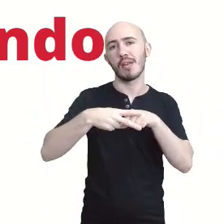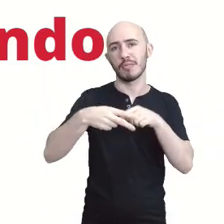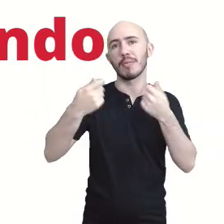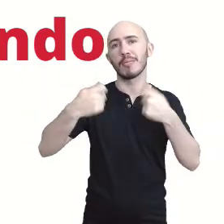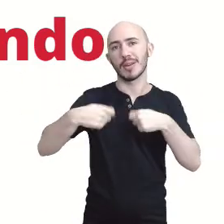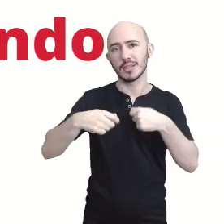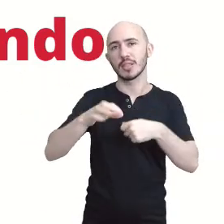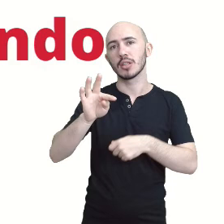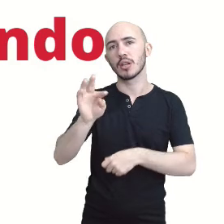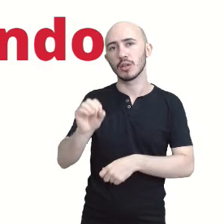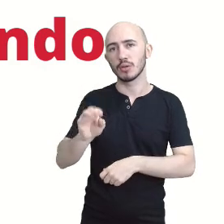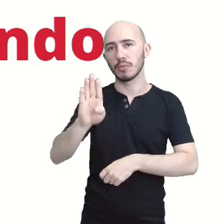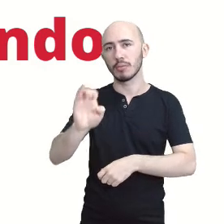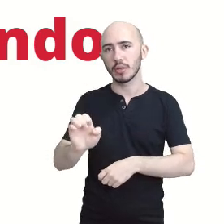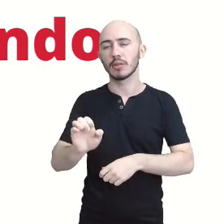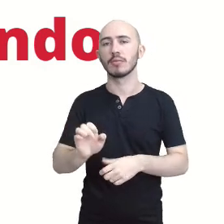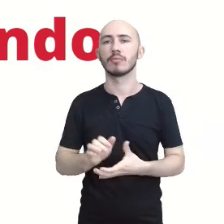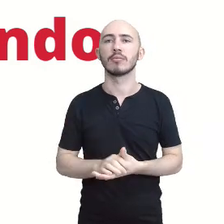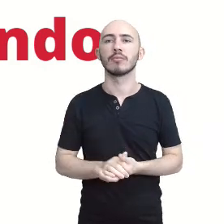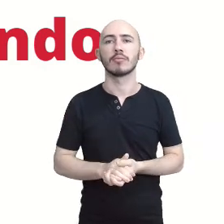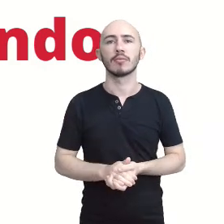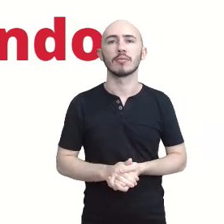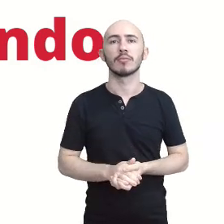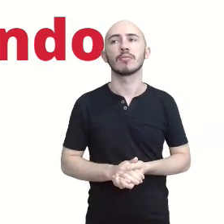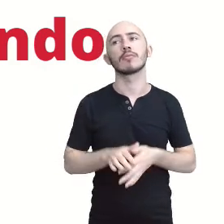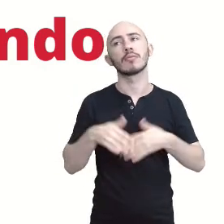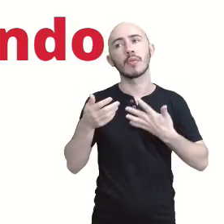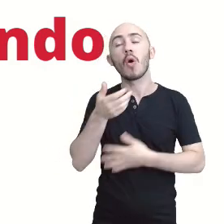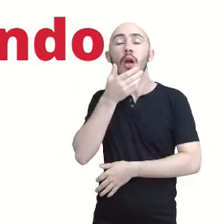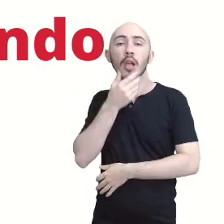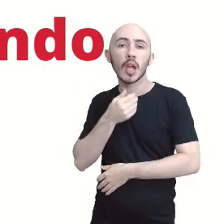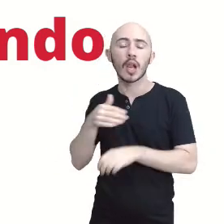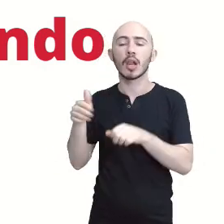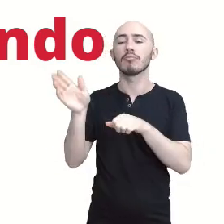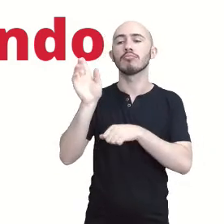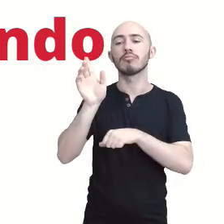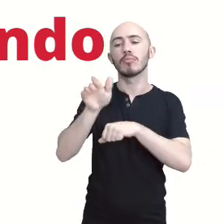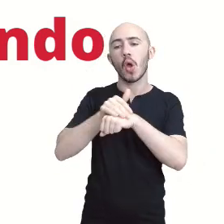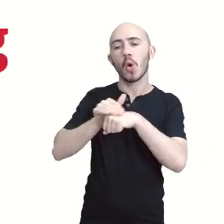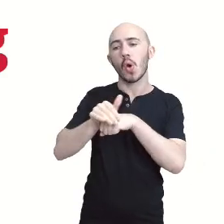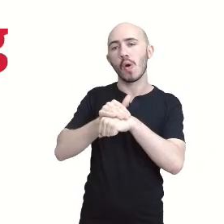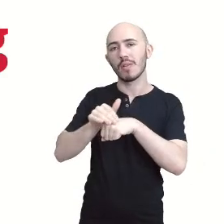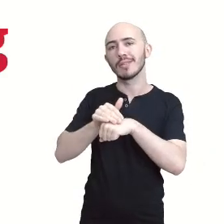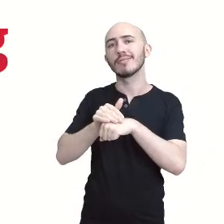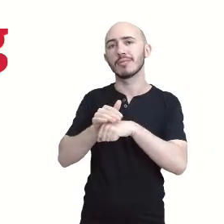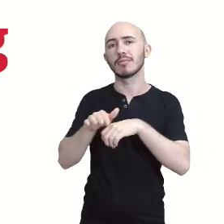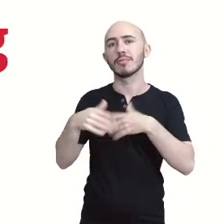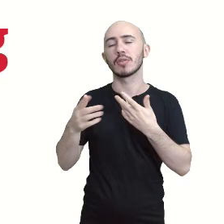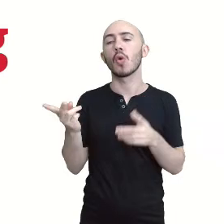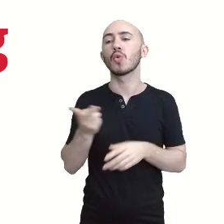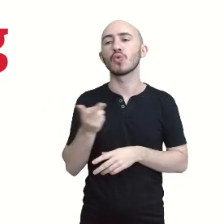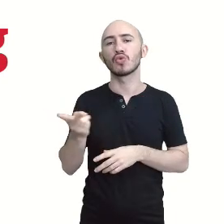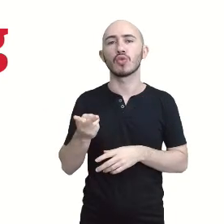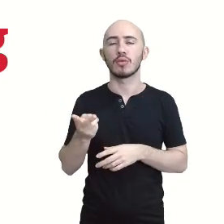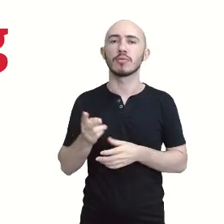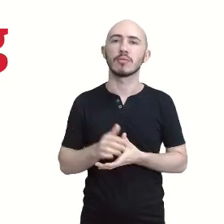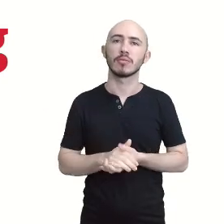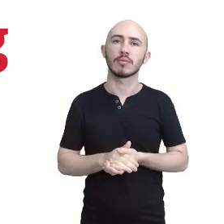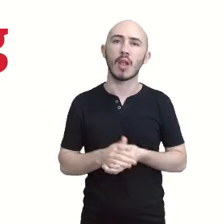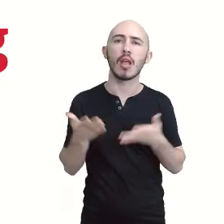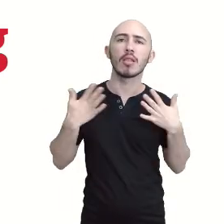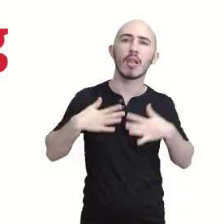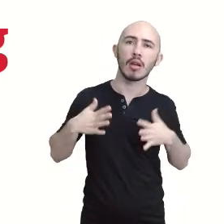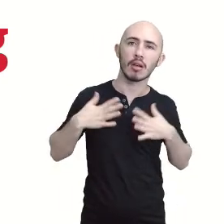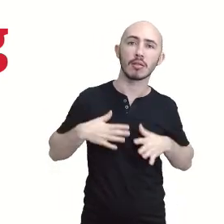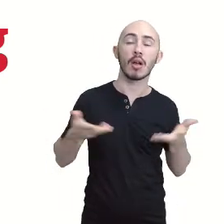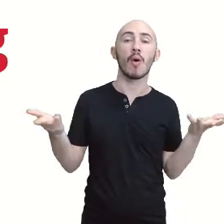a naturalidade das falas, tá certo? Ele está conversando. Eles estão relaxando, tá certo? Vamos botar isso para o